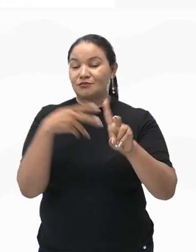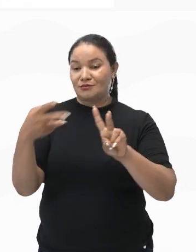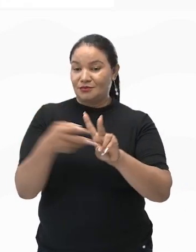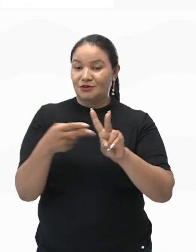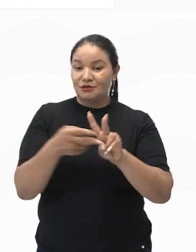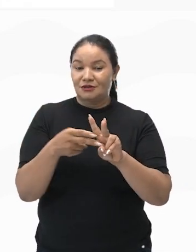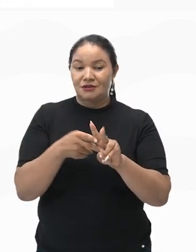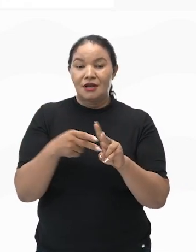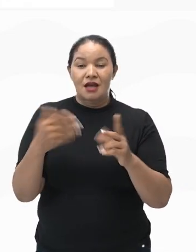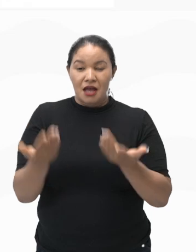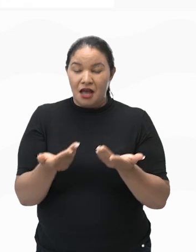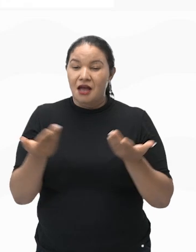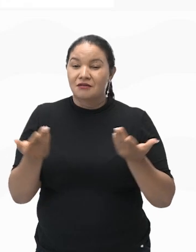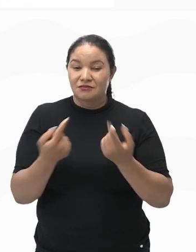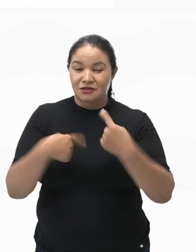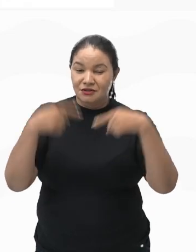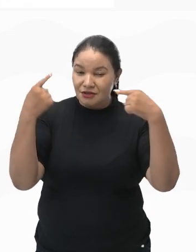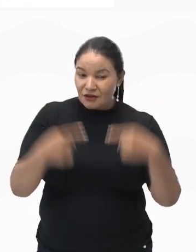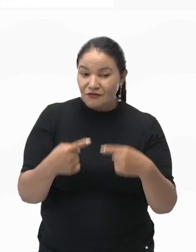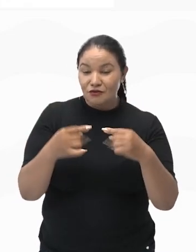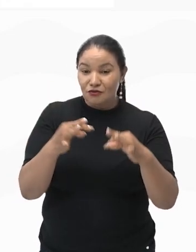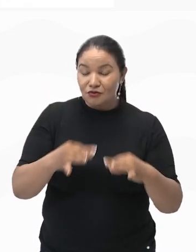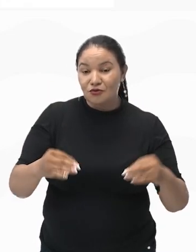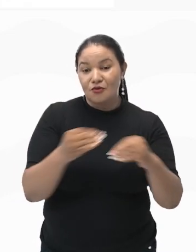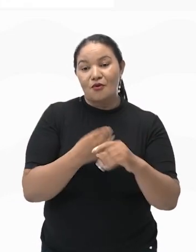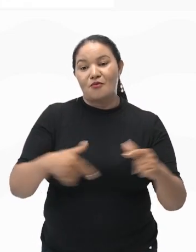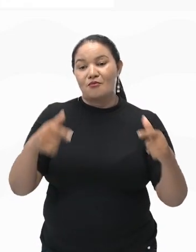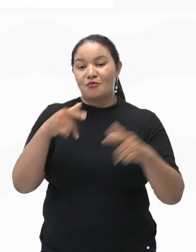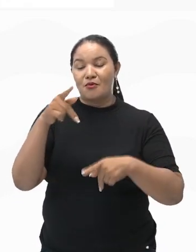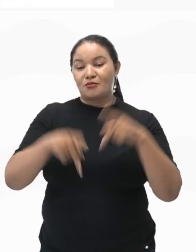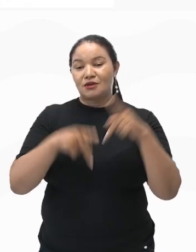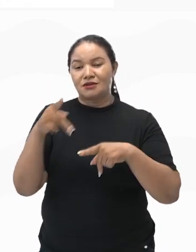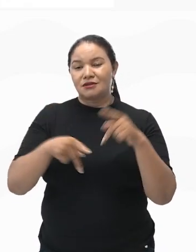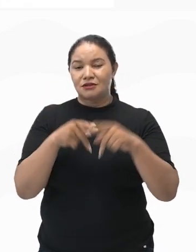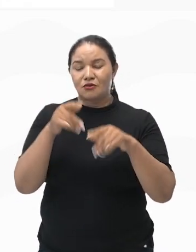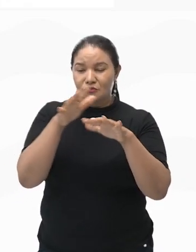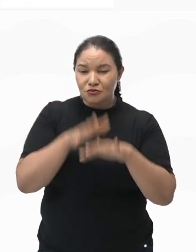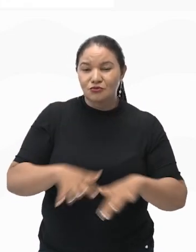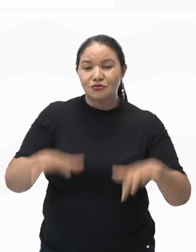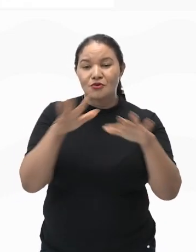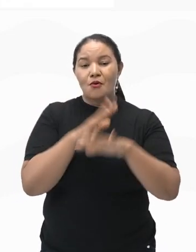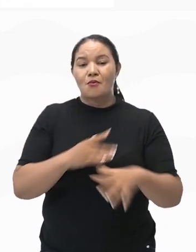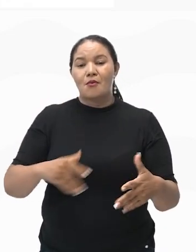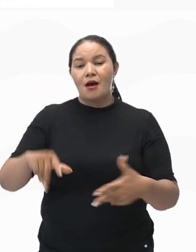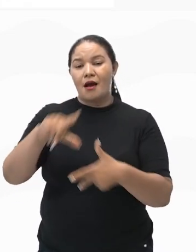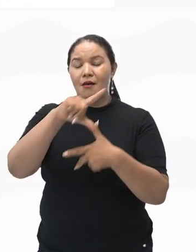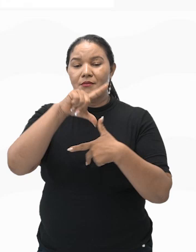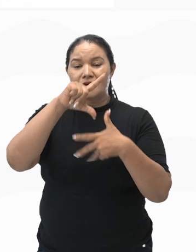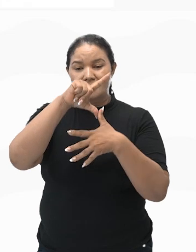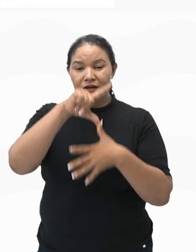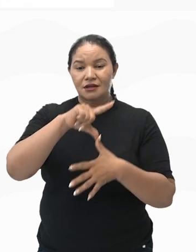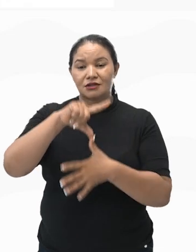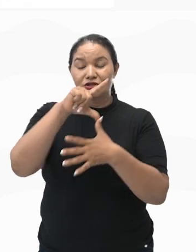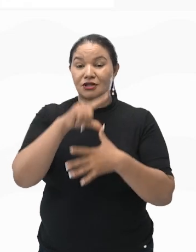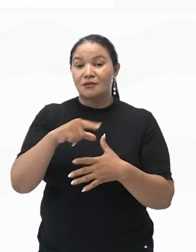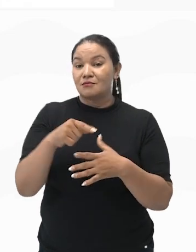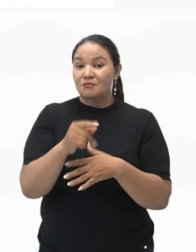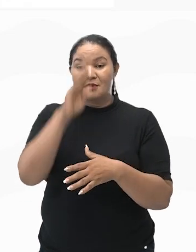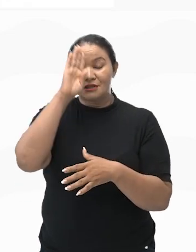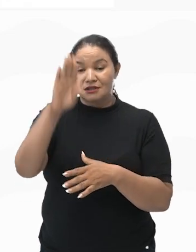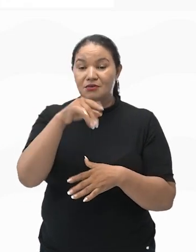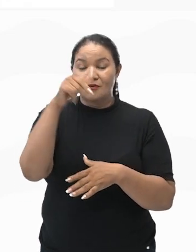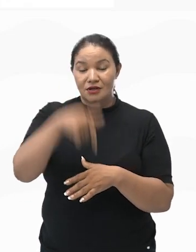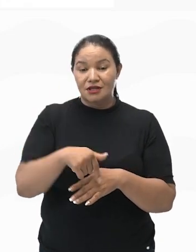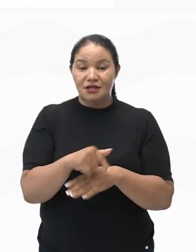crucial para todas essas populações por toda a América Latina e principalmente aqui na Amazônia. E na